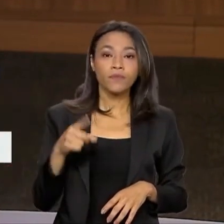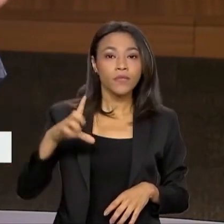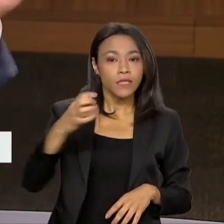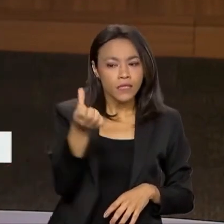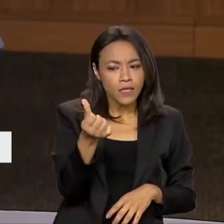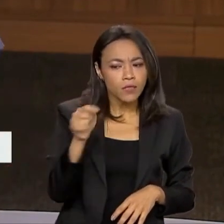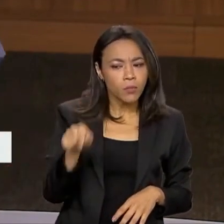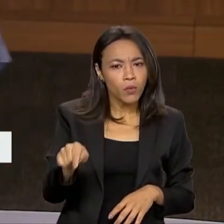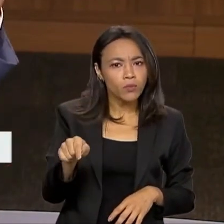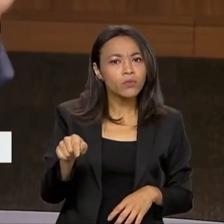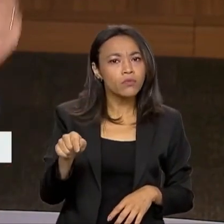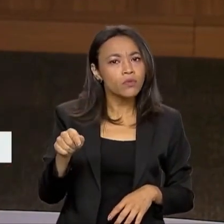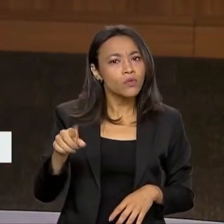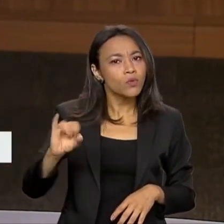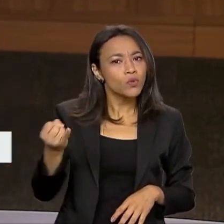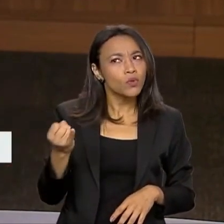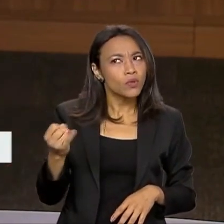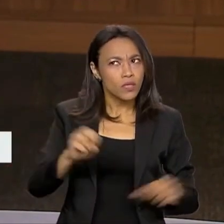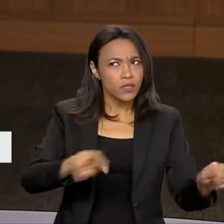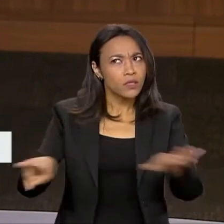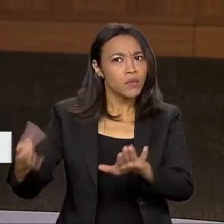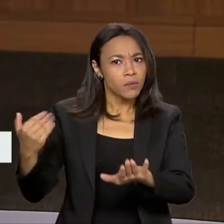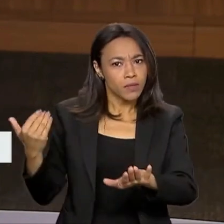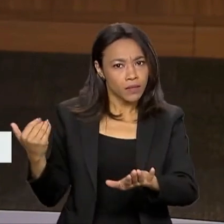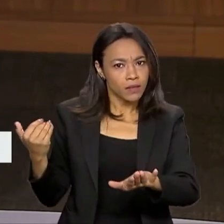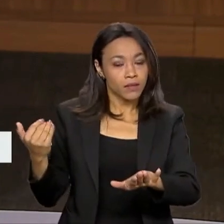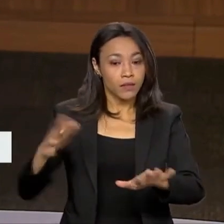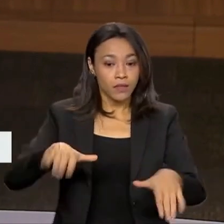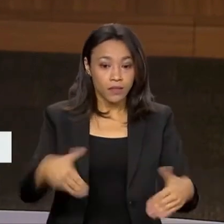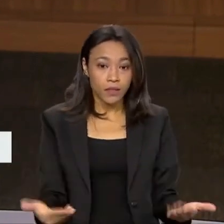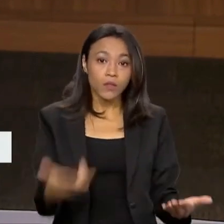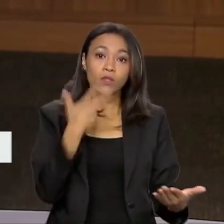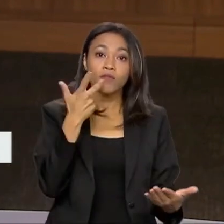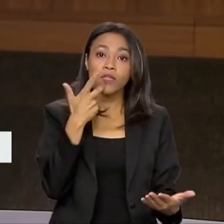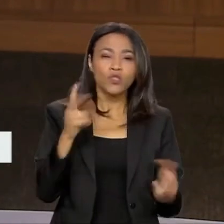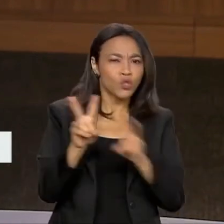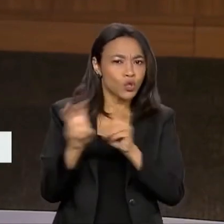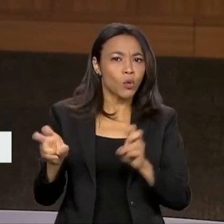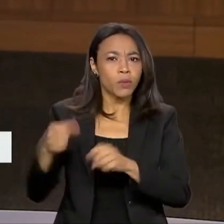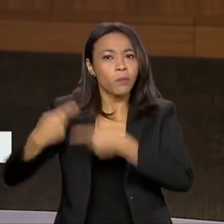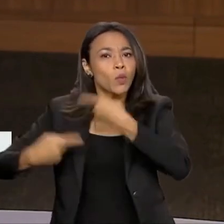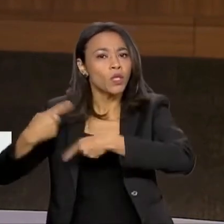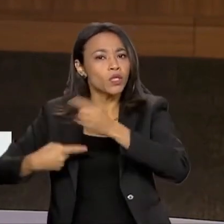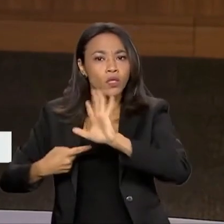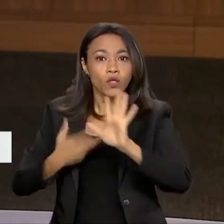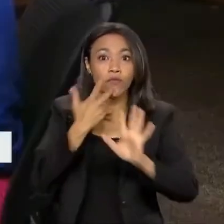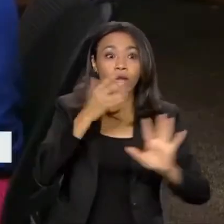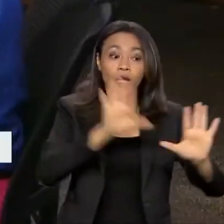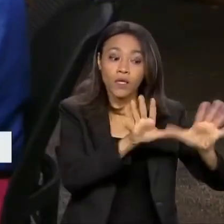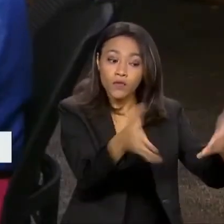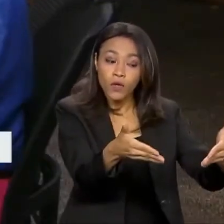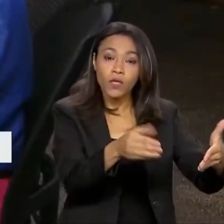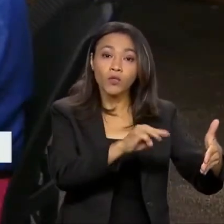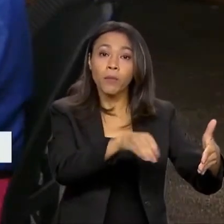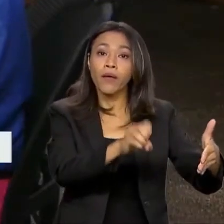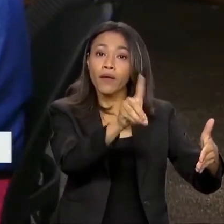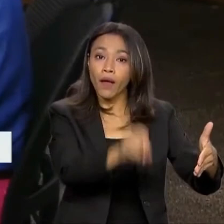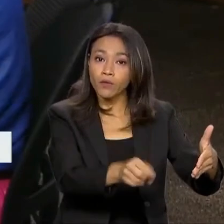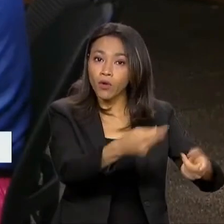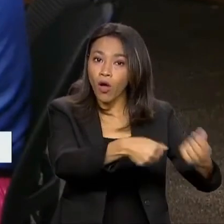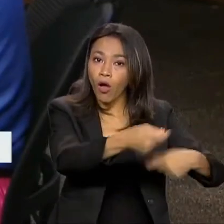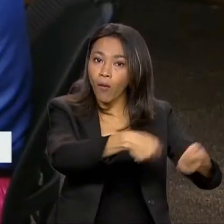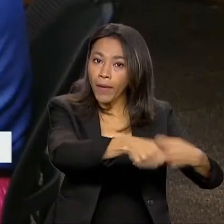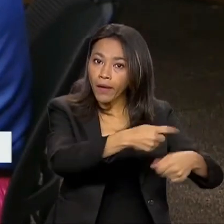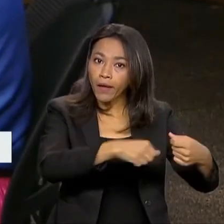juro lá agora a semana passada então não tô falando de política tô falando de mercado Tem gente no mercado apostando numa